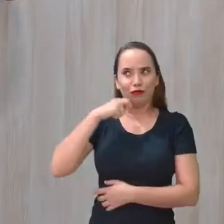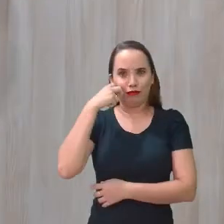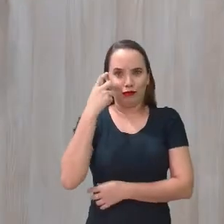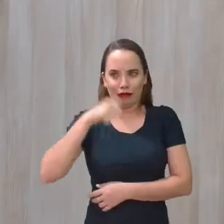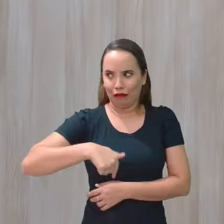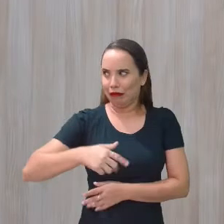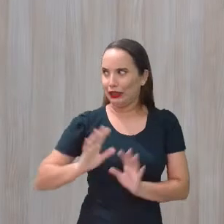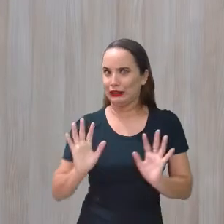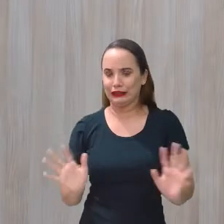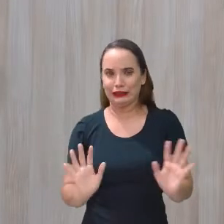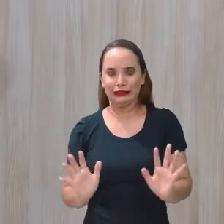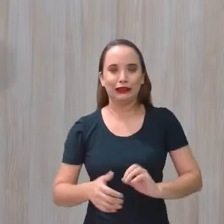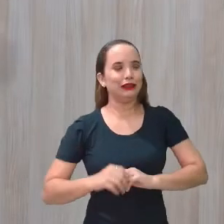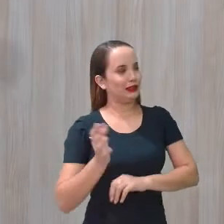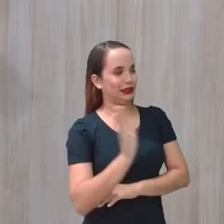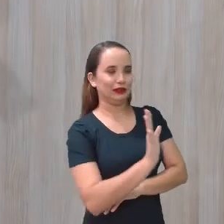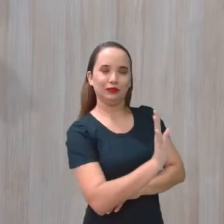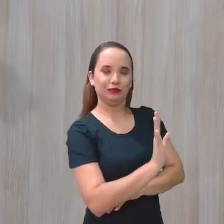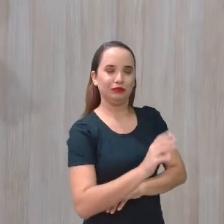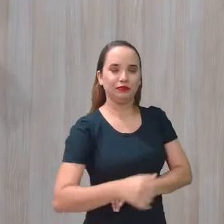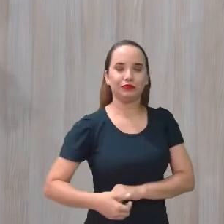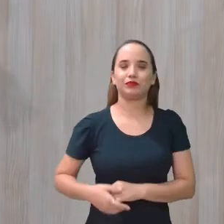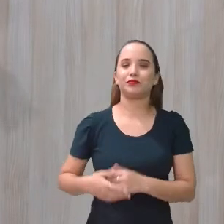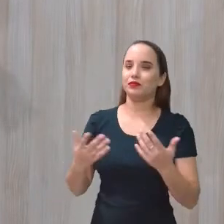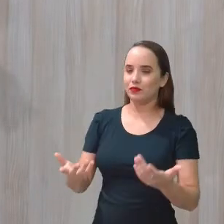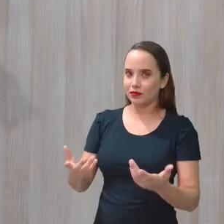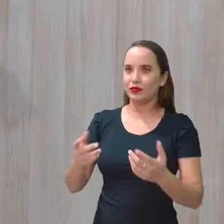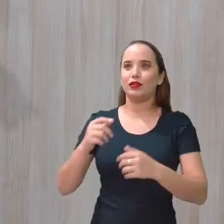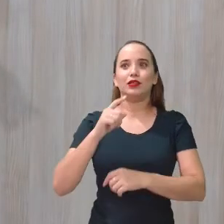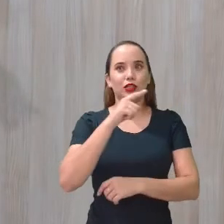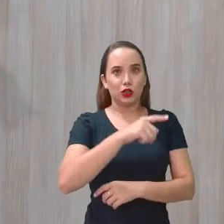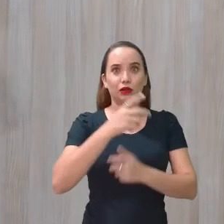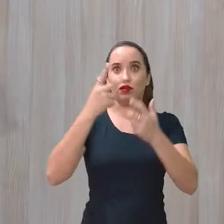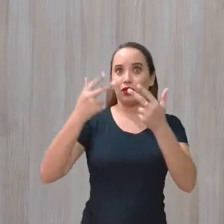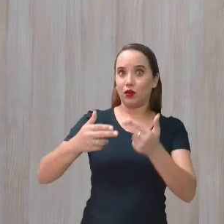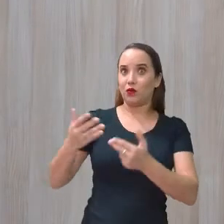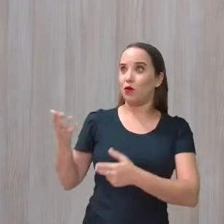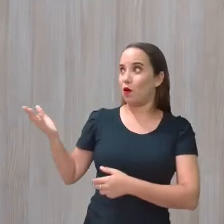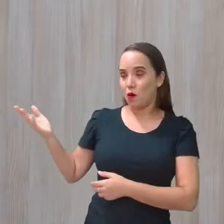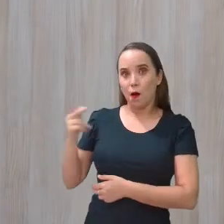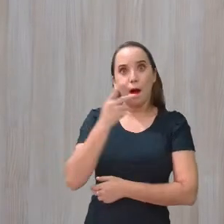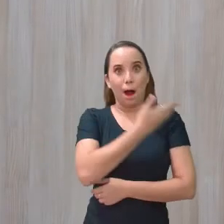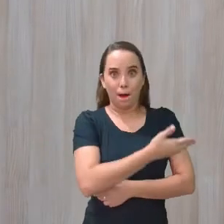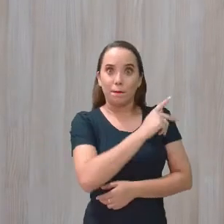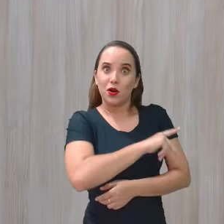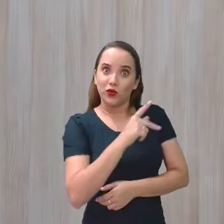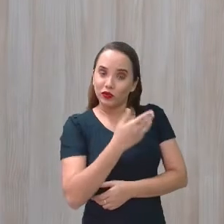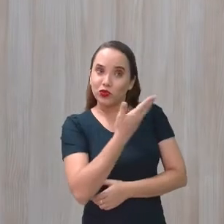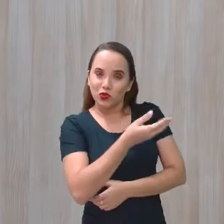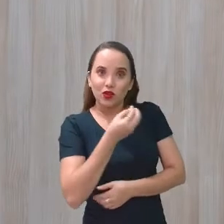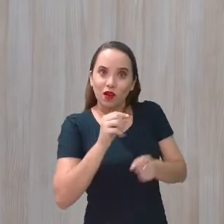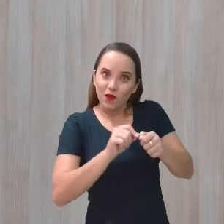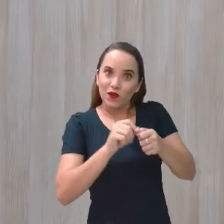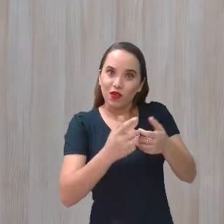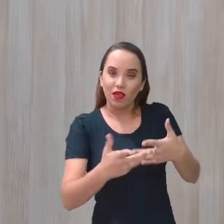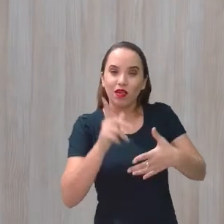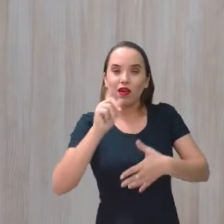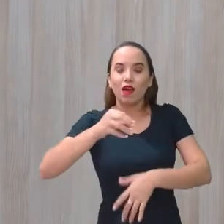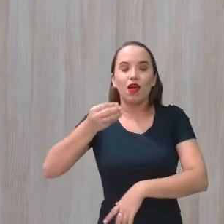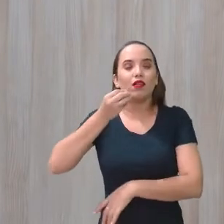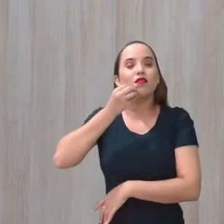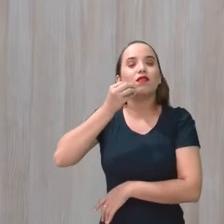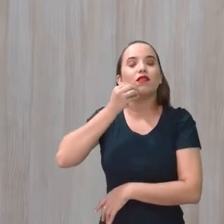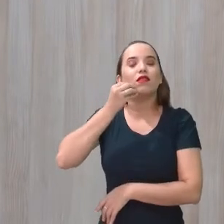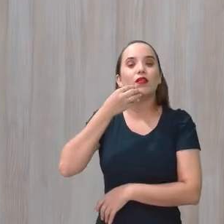E nesse caso, exatamente isso como a professora Carol fez agora, né? Ou seja, pela tentativa. Nesse primeiro momento, a gente